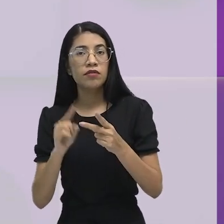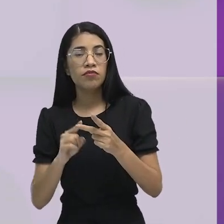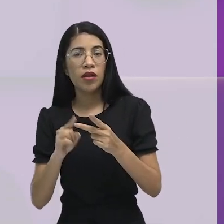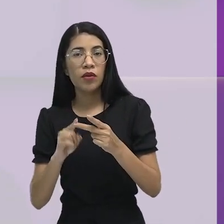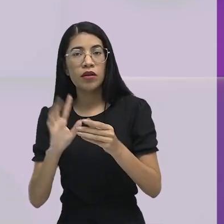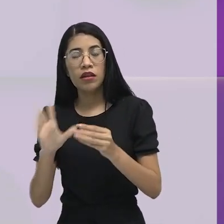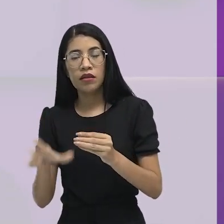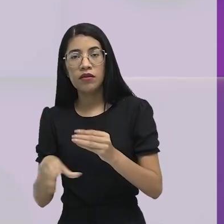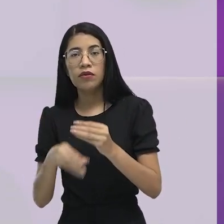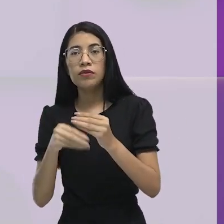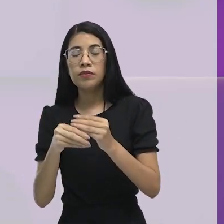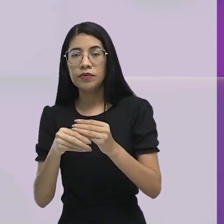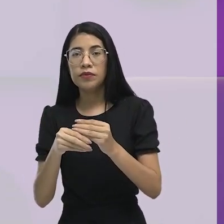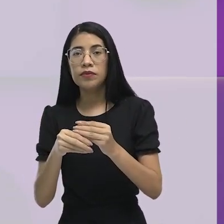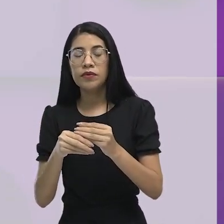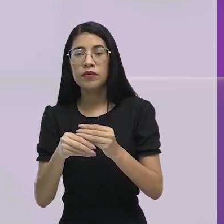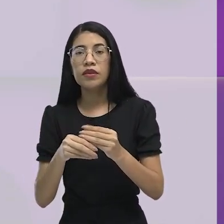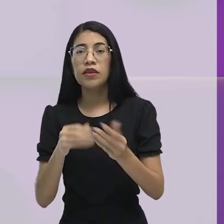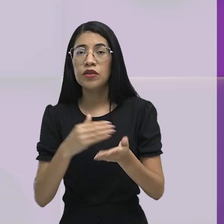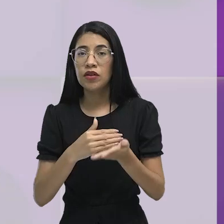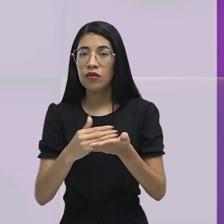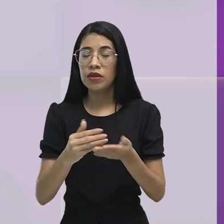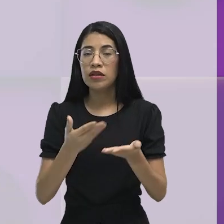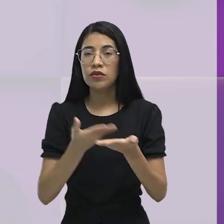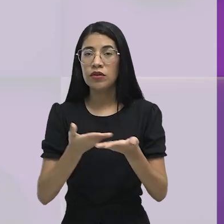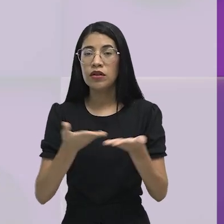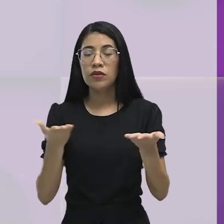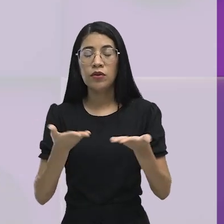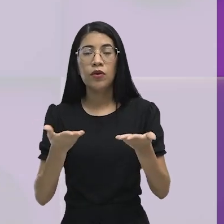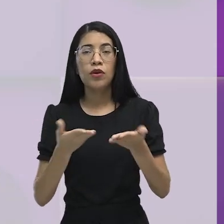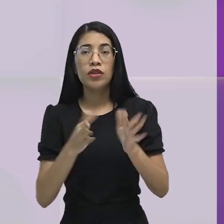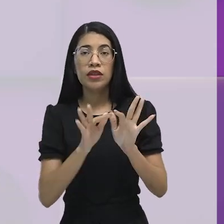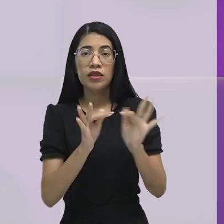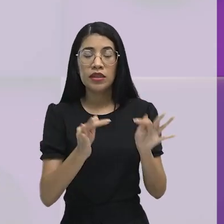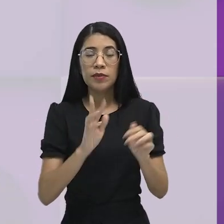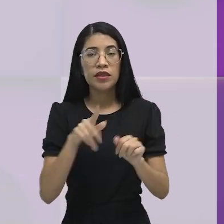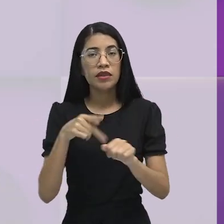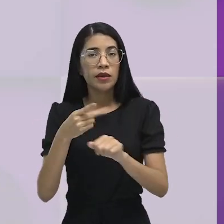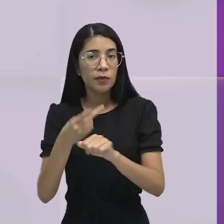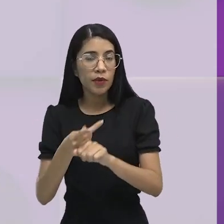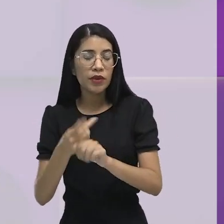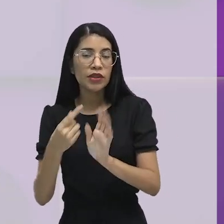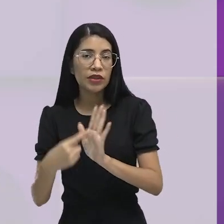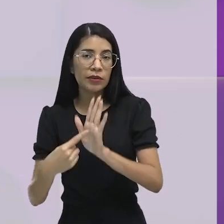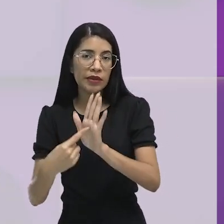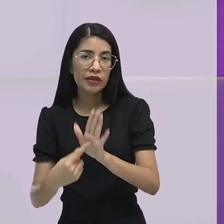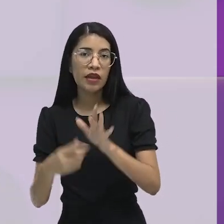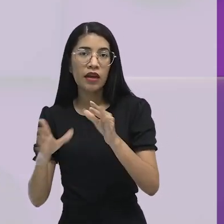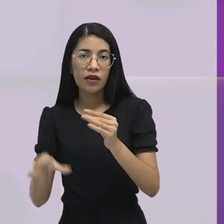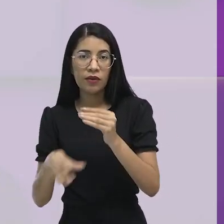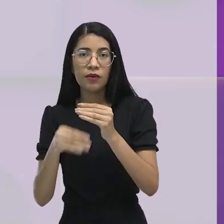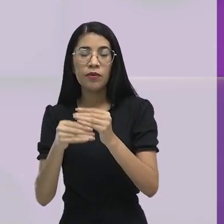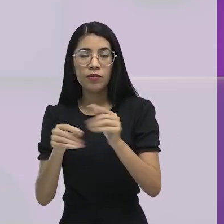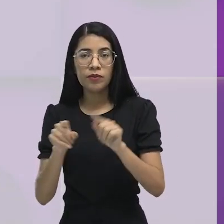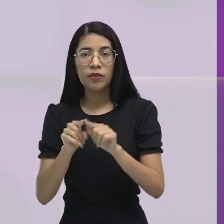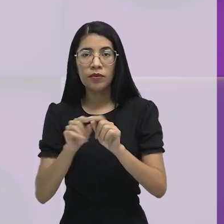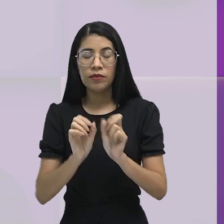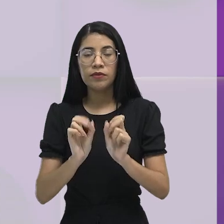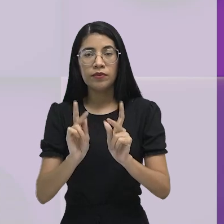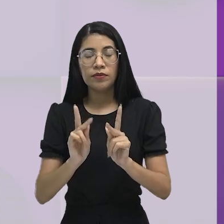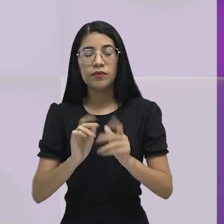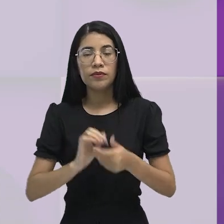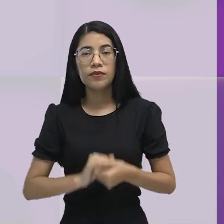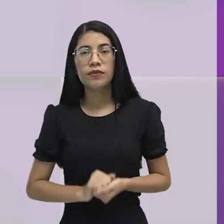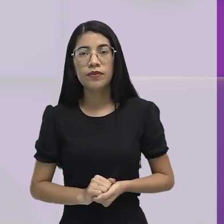3 composta. A gente vai começar vendo a simples e mais para frente a gente trabalha a regra de 3 composta também.